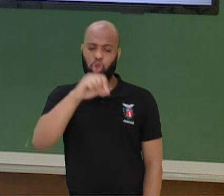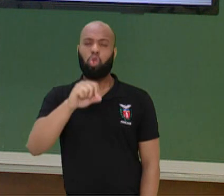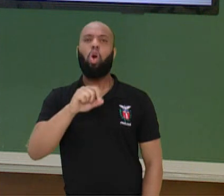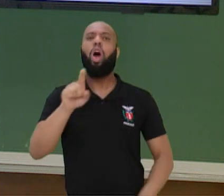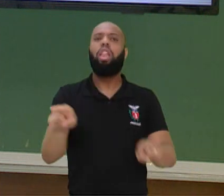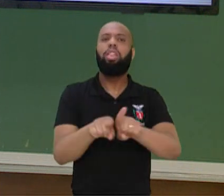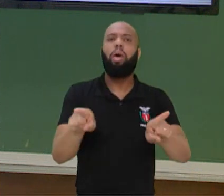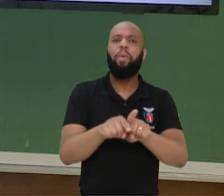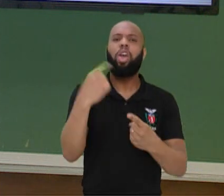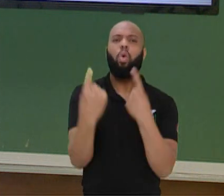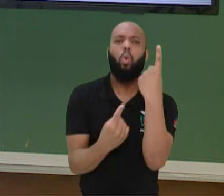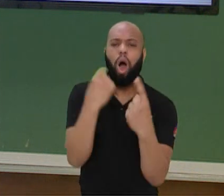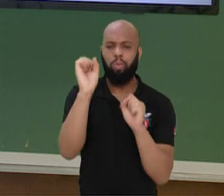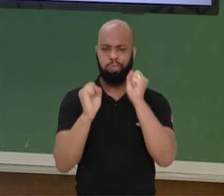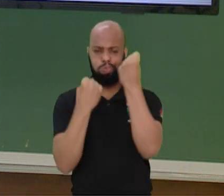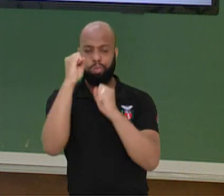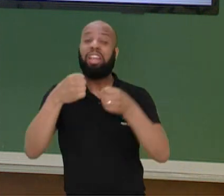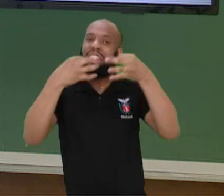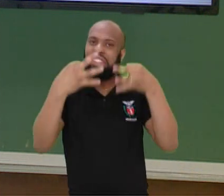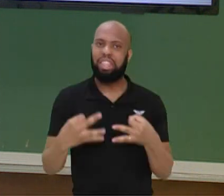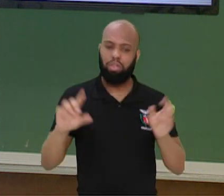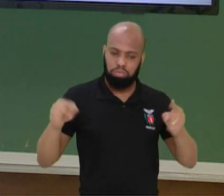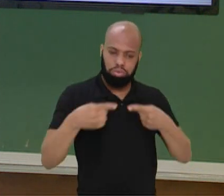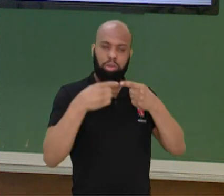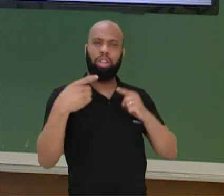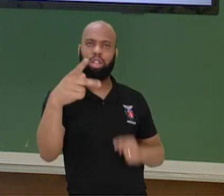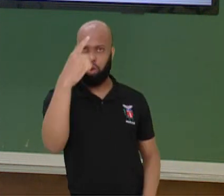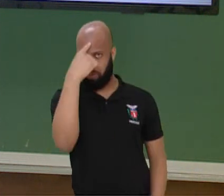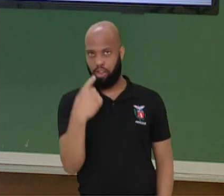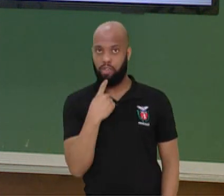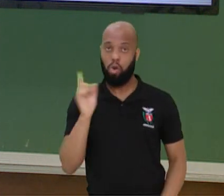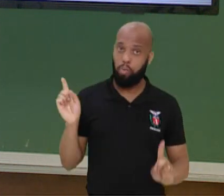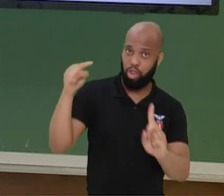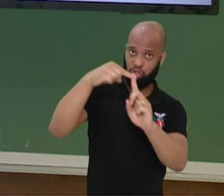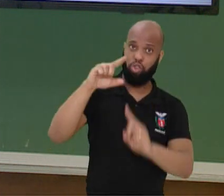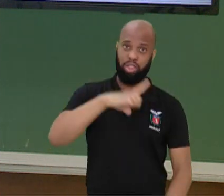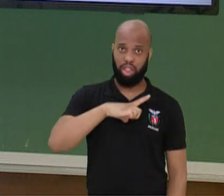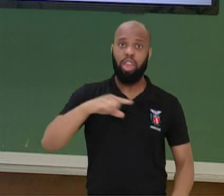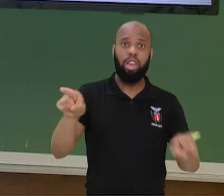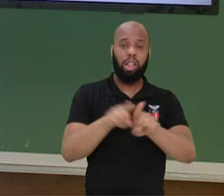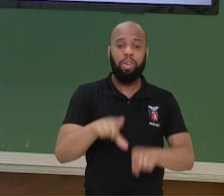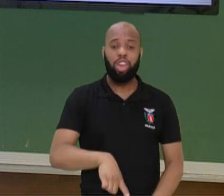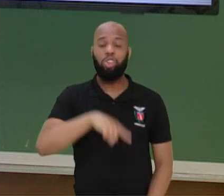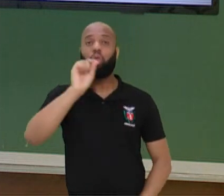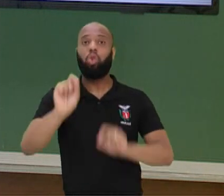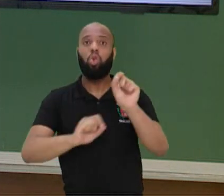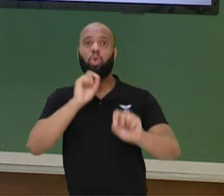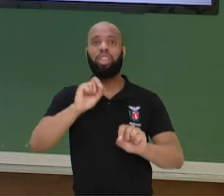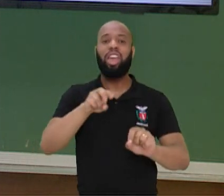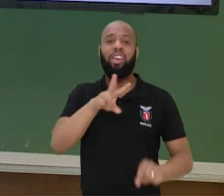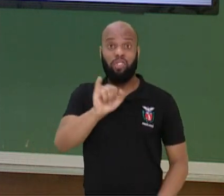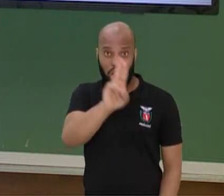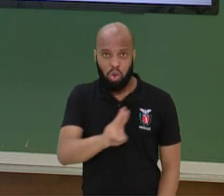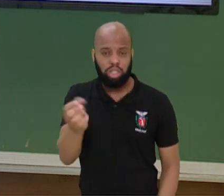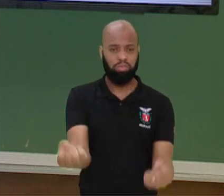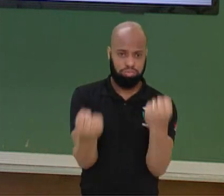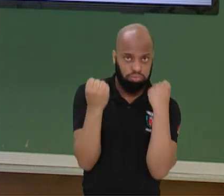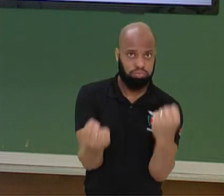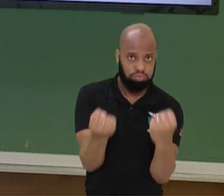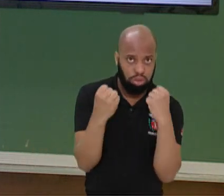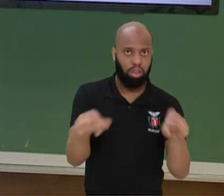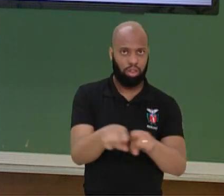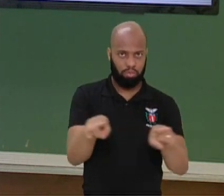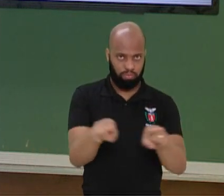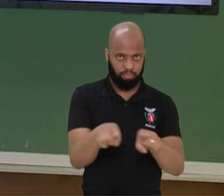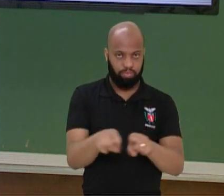exercícios. Quais exercícios são mais interessantes de acordo com aquele objetivo? Escolha dos equipamentos. Ordem